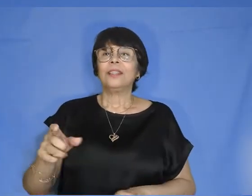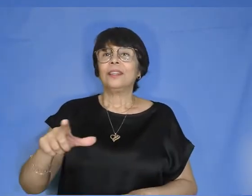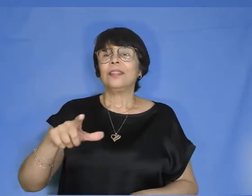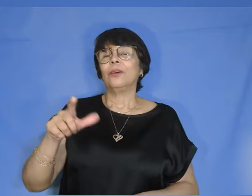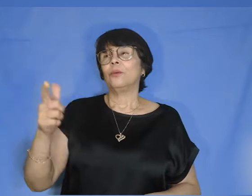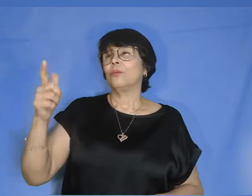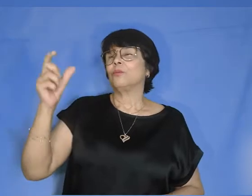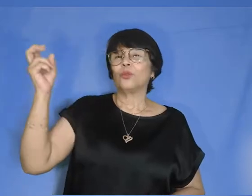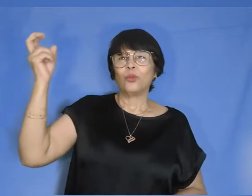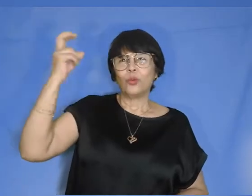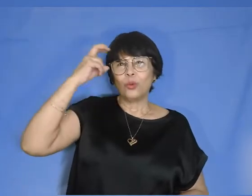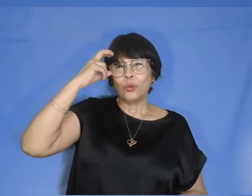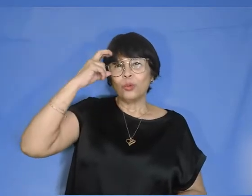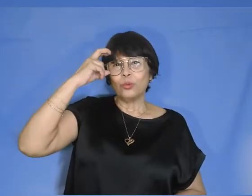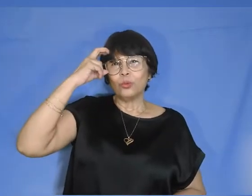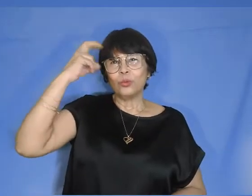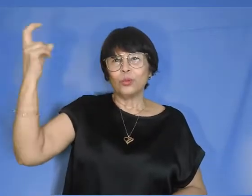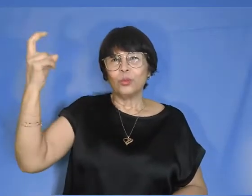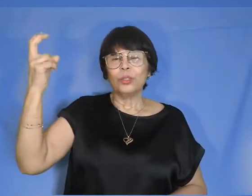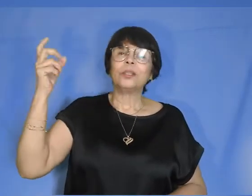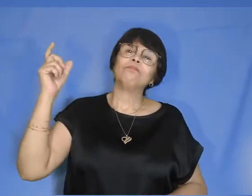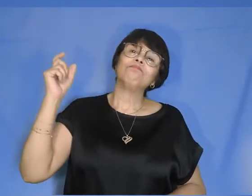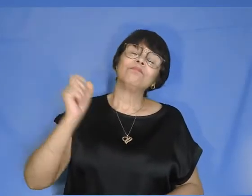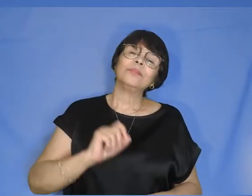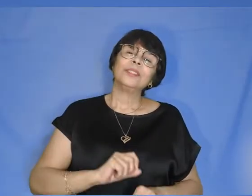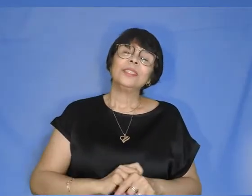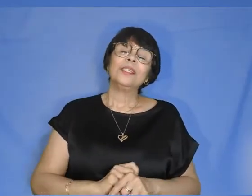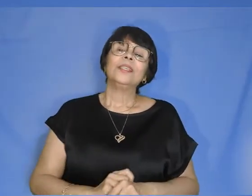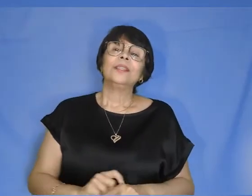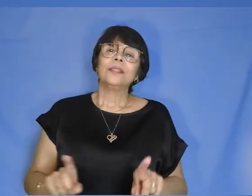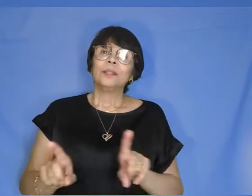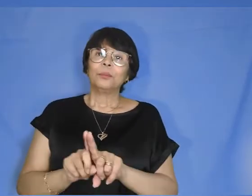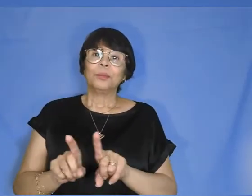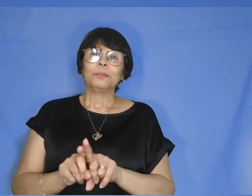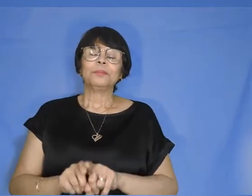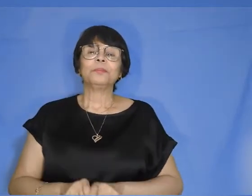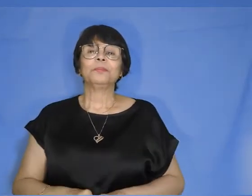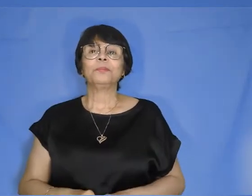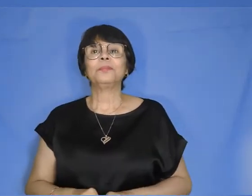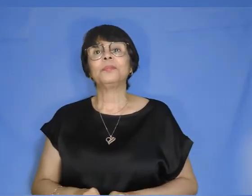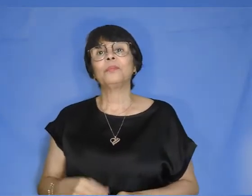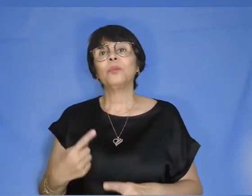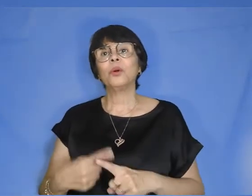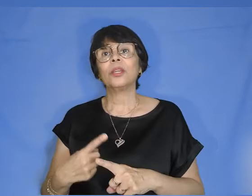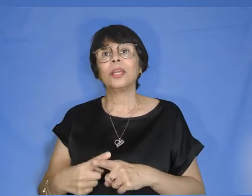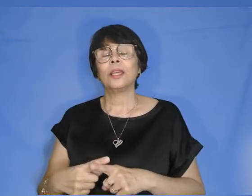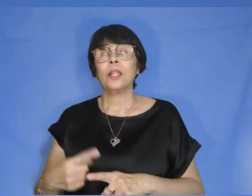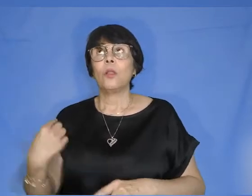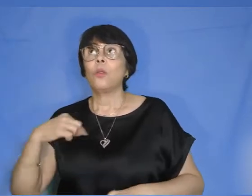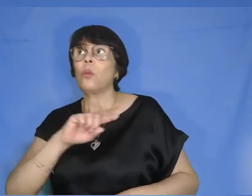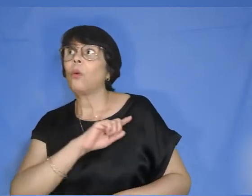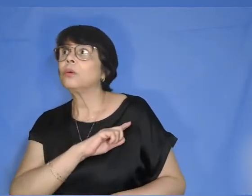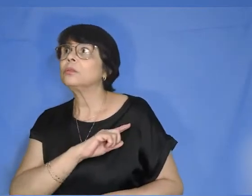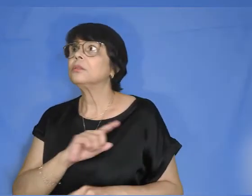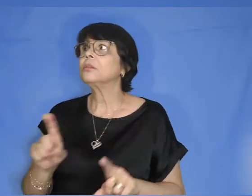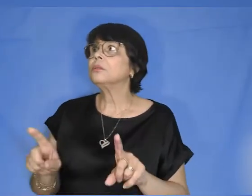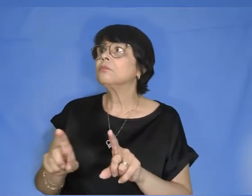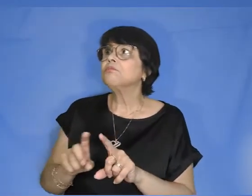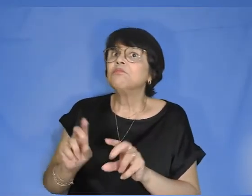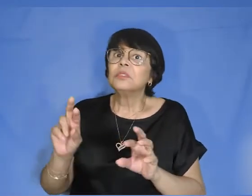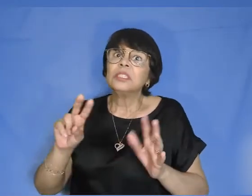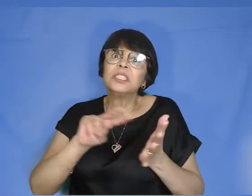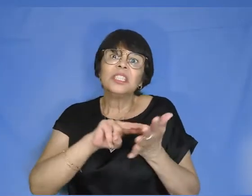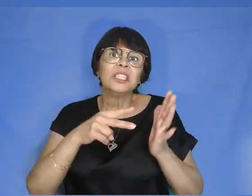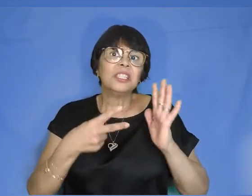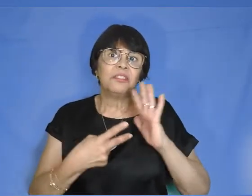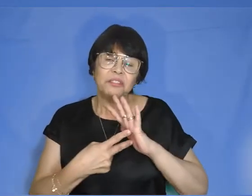salmos. Ele está falando de uma vida de adoração, uma vida de louvor. Então, quando